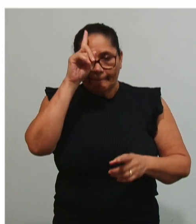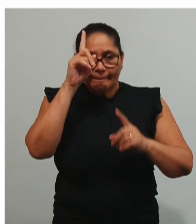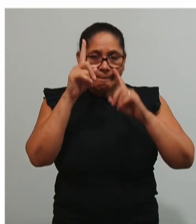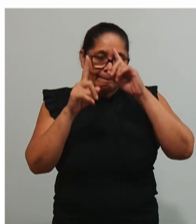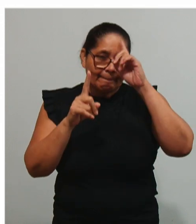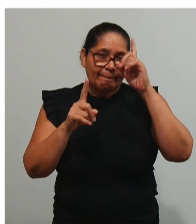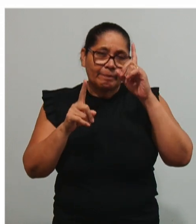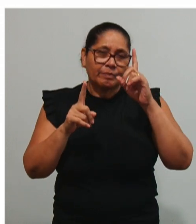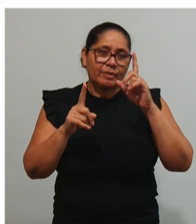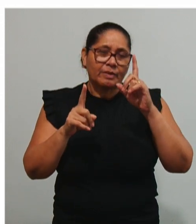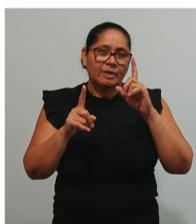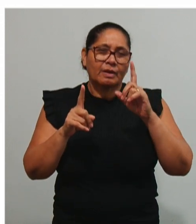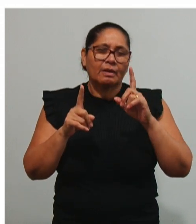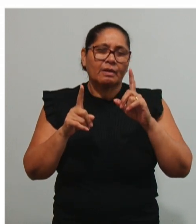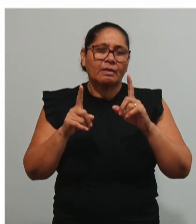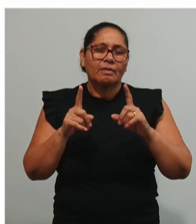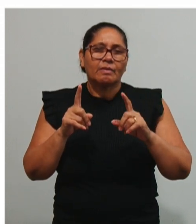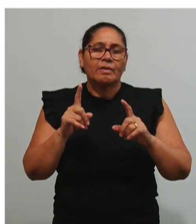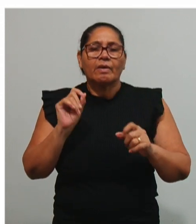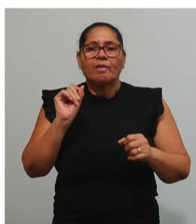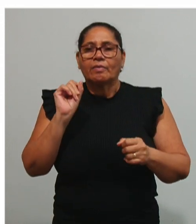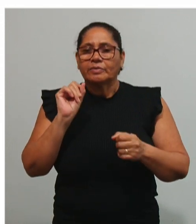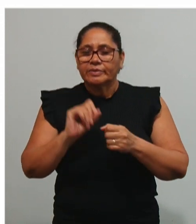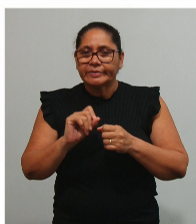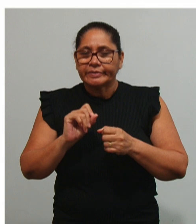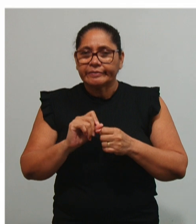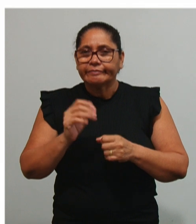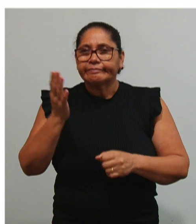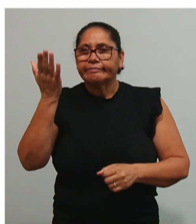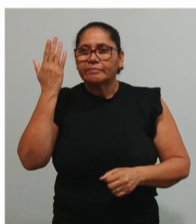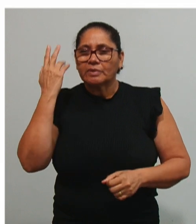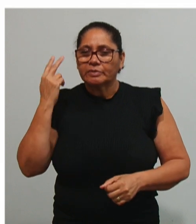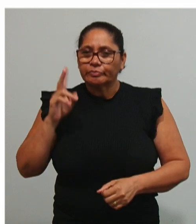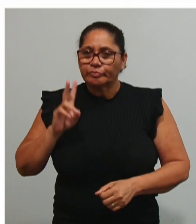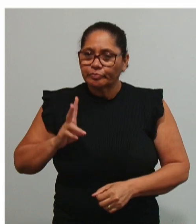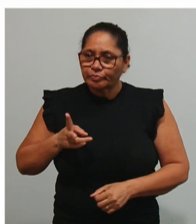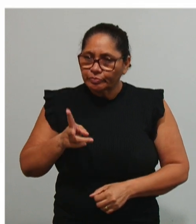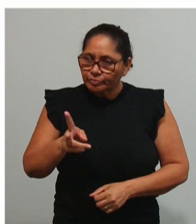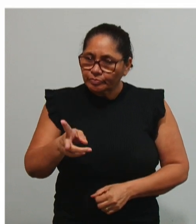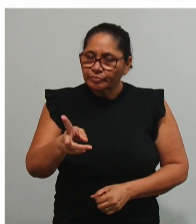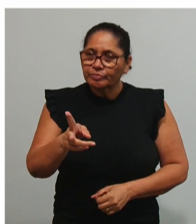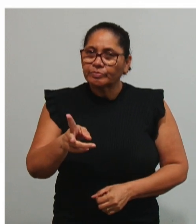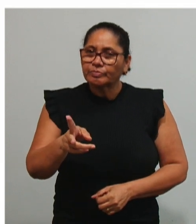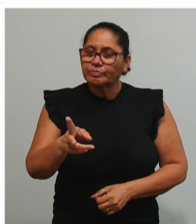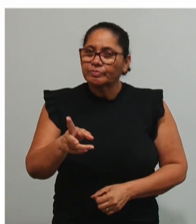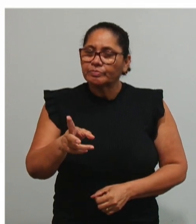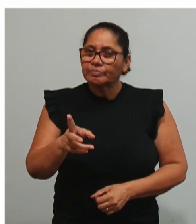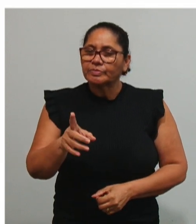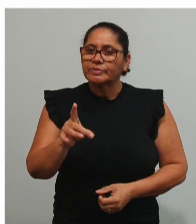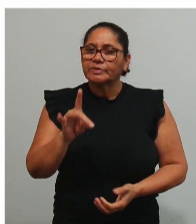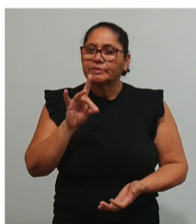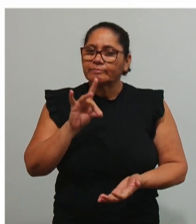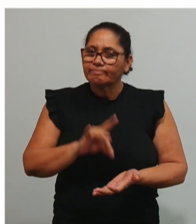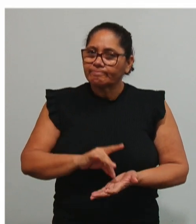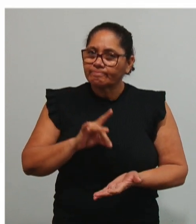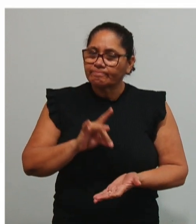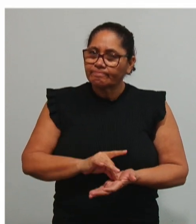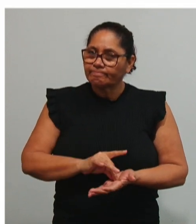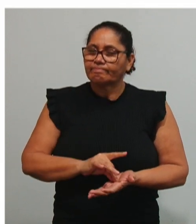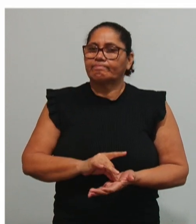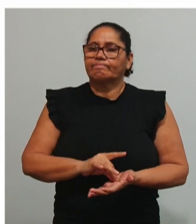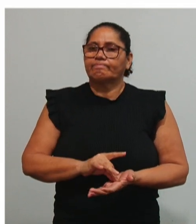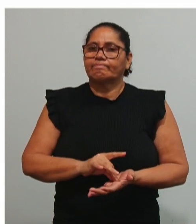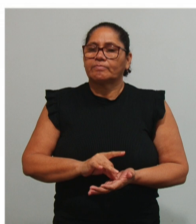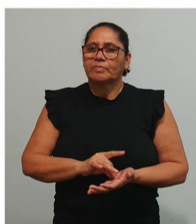né, pretendidas lá atrás e que caminharam no sentido da realização, nós chamamos de